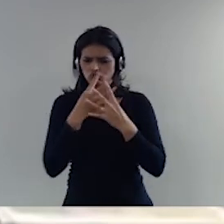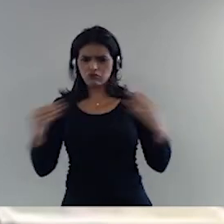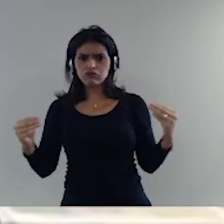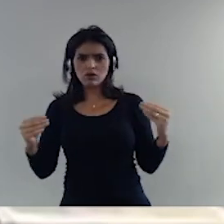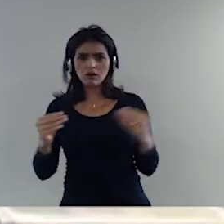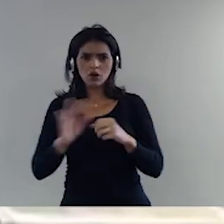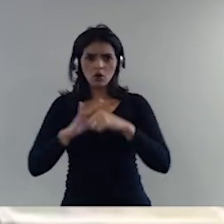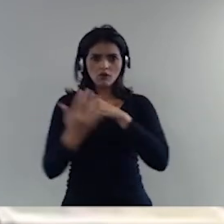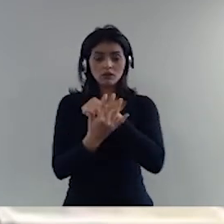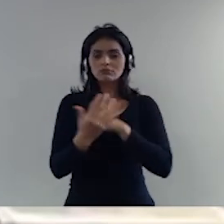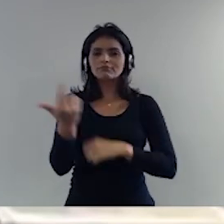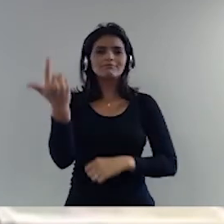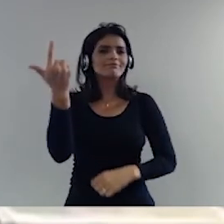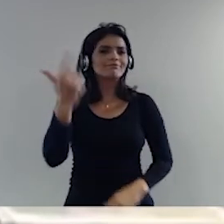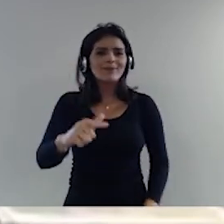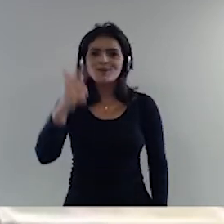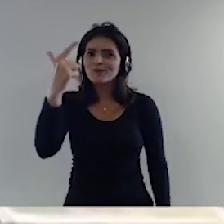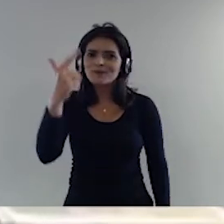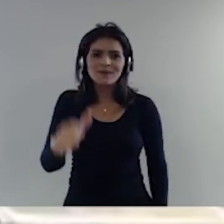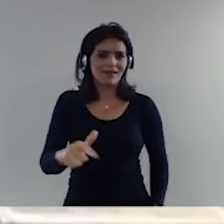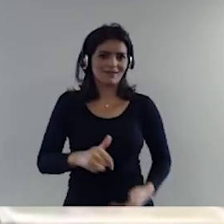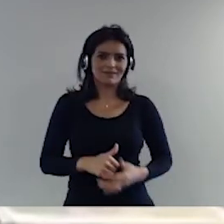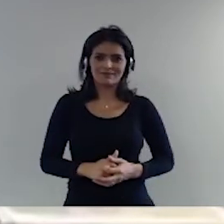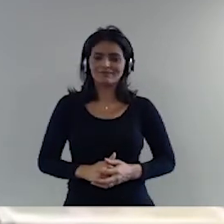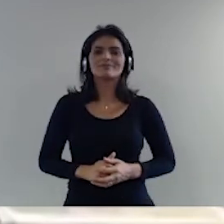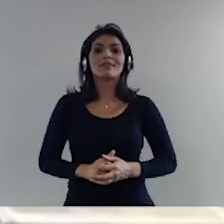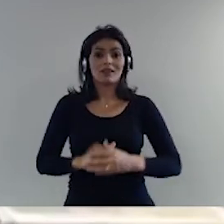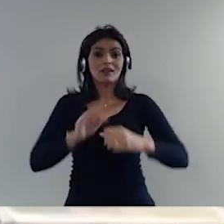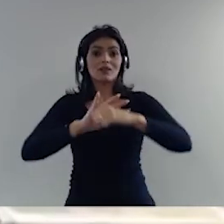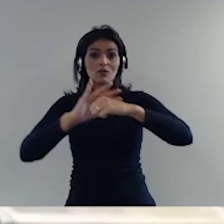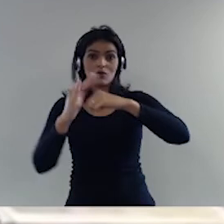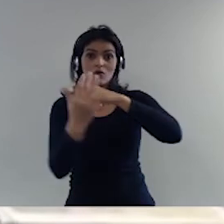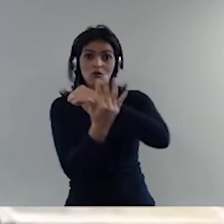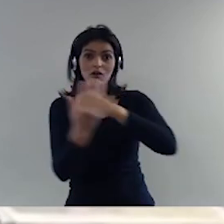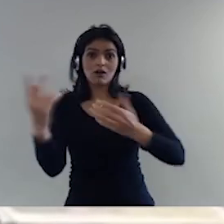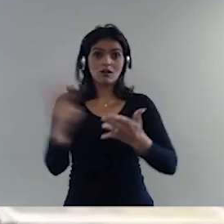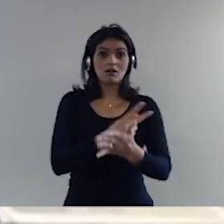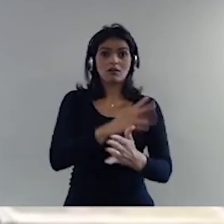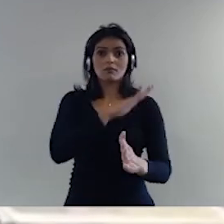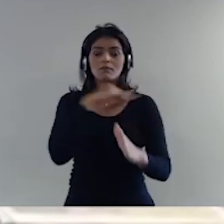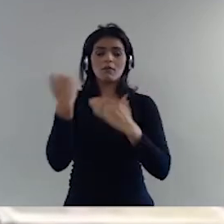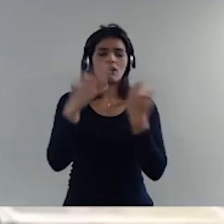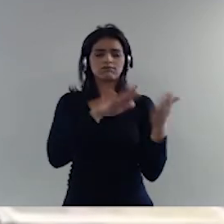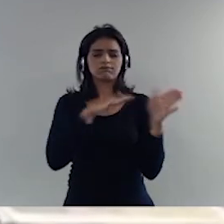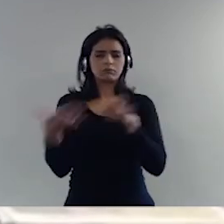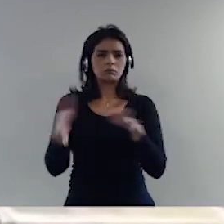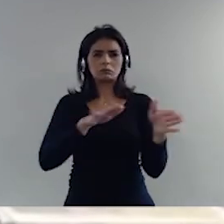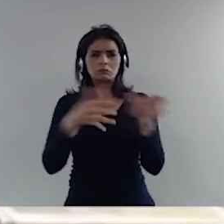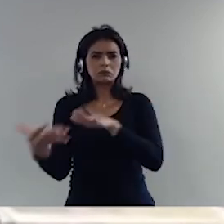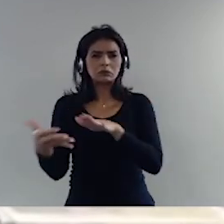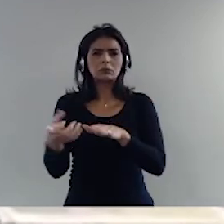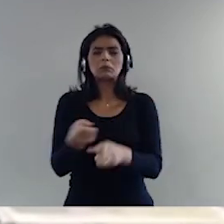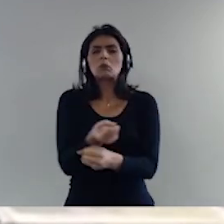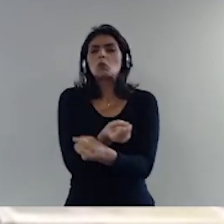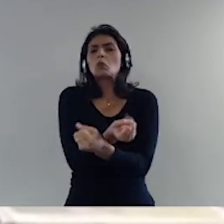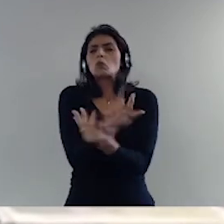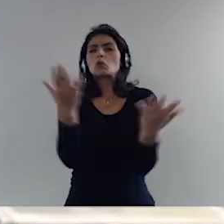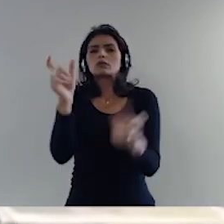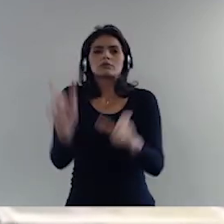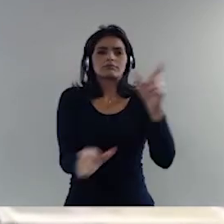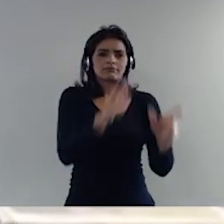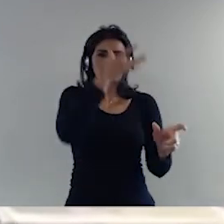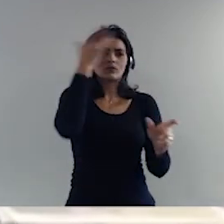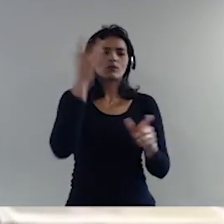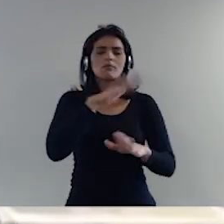eficiente e ela está levando a óbito centenas de milhares